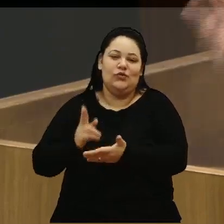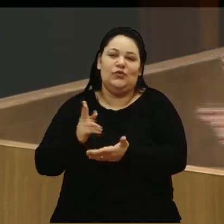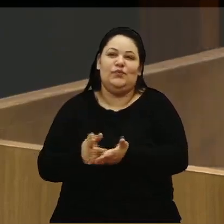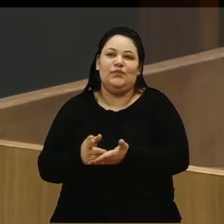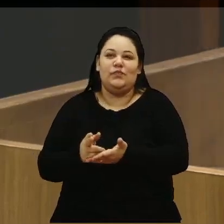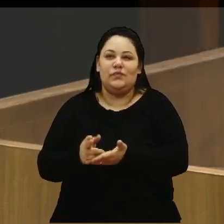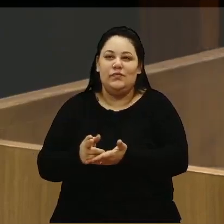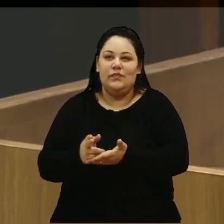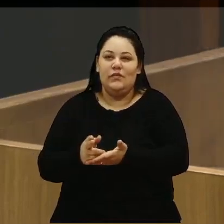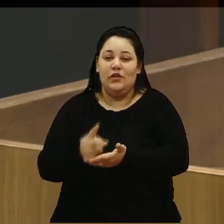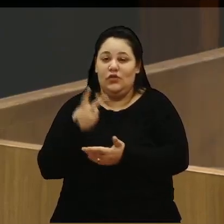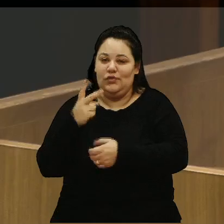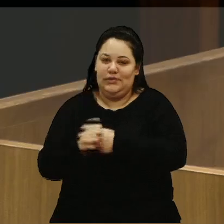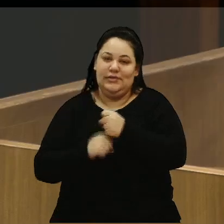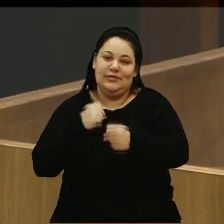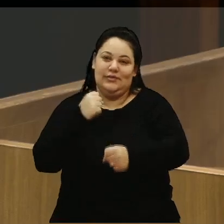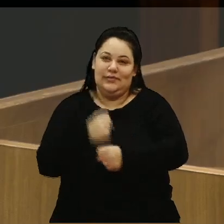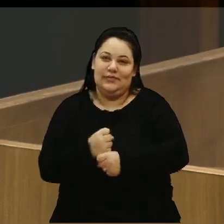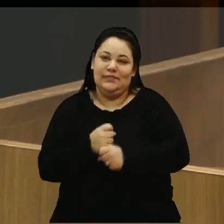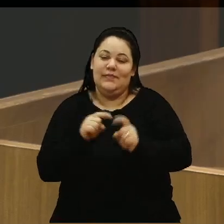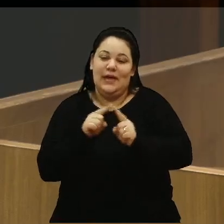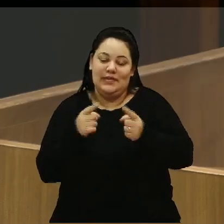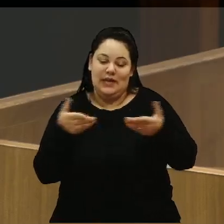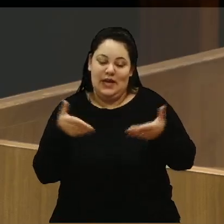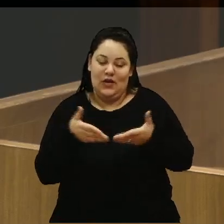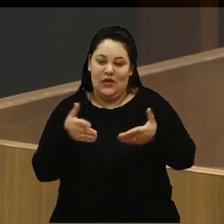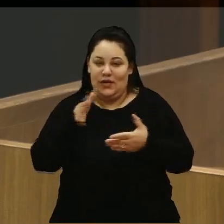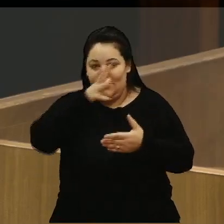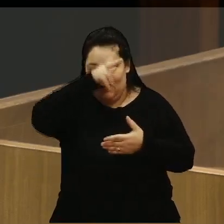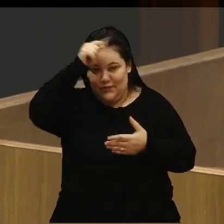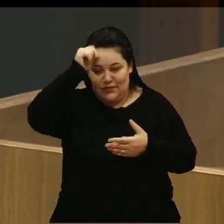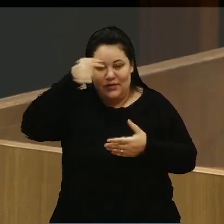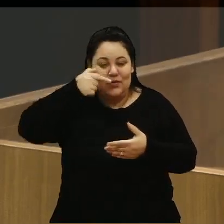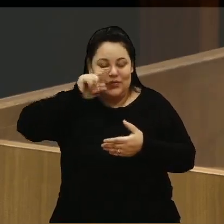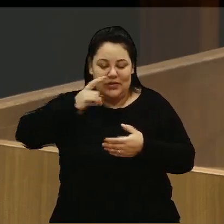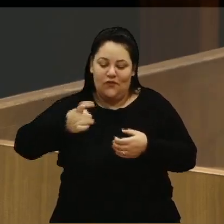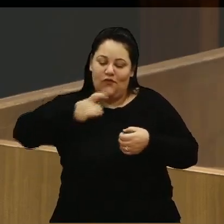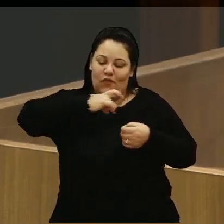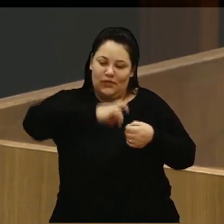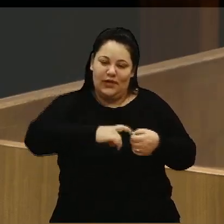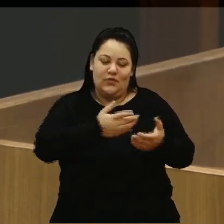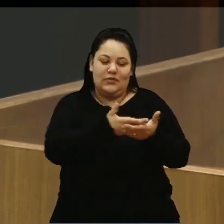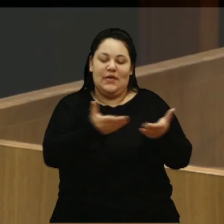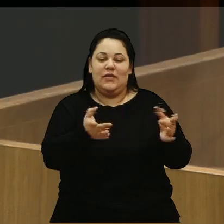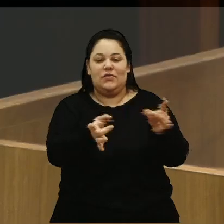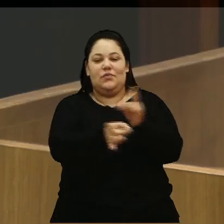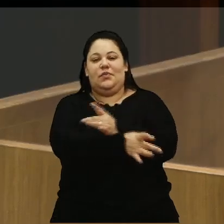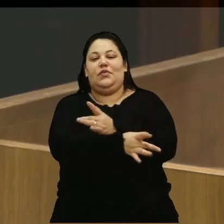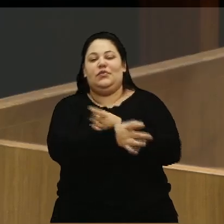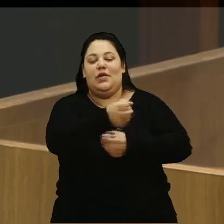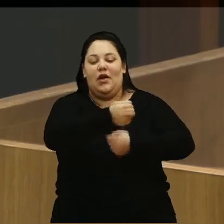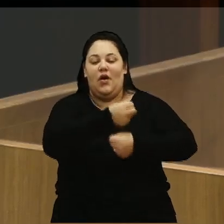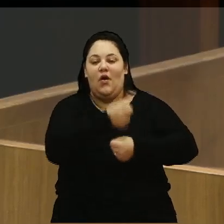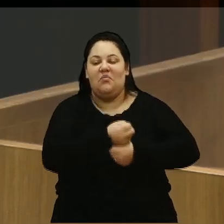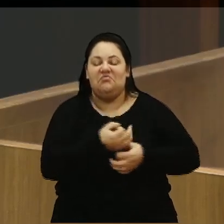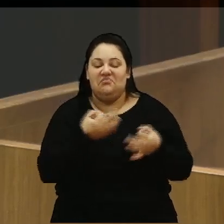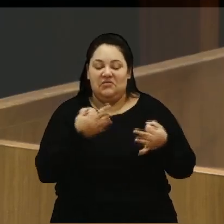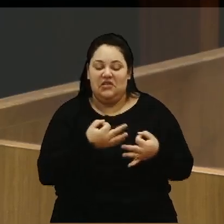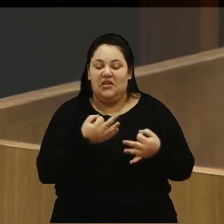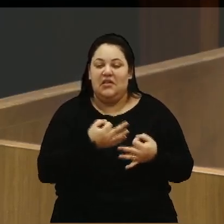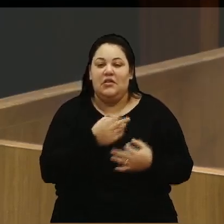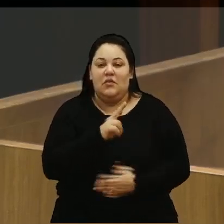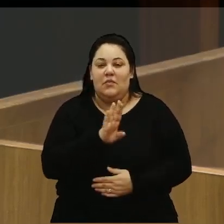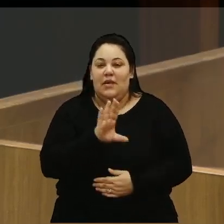acabou ficando, né, por 2 anos, mas agora a prefeitura então entregou um espaço, né, bem bacana,